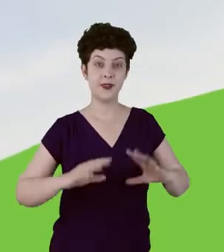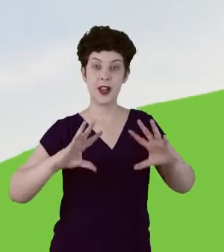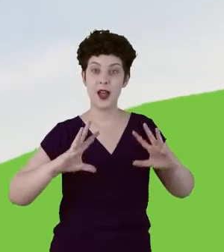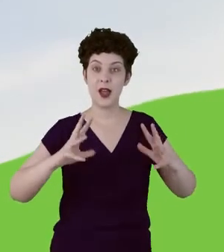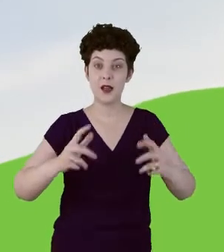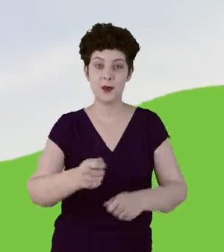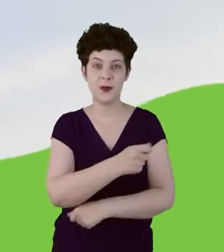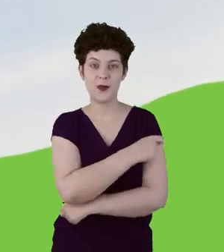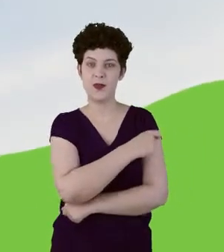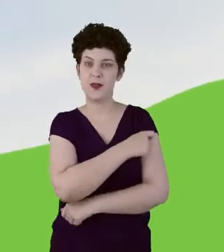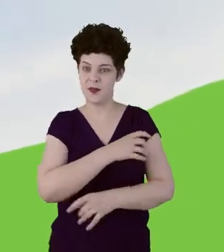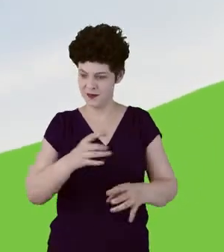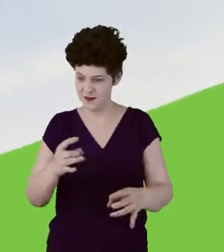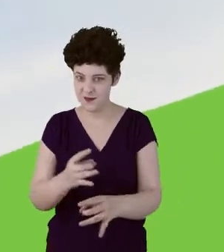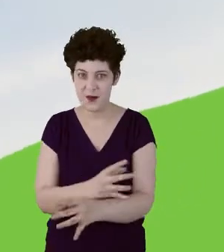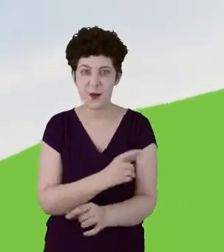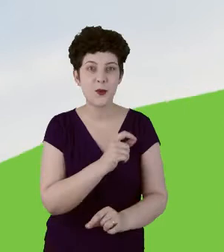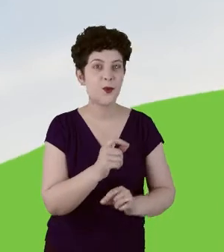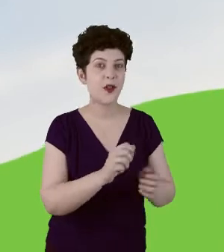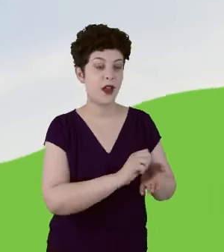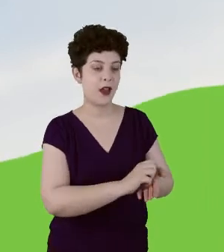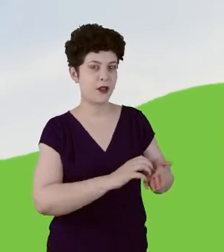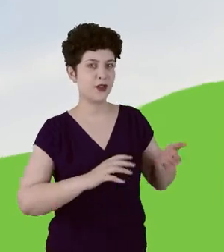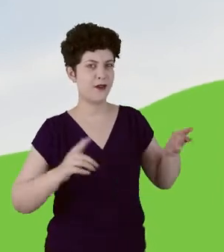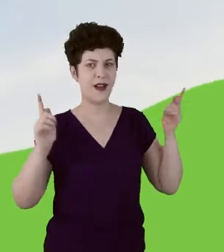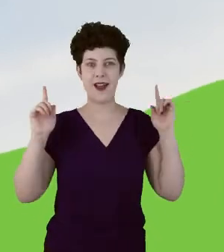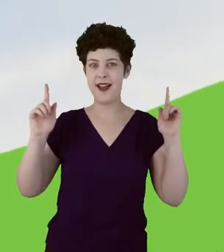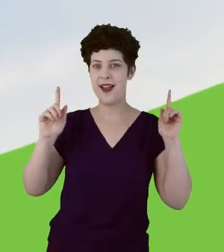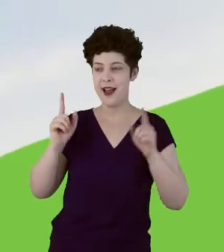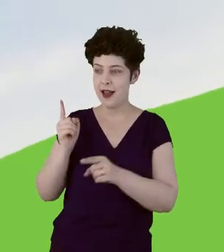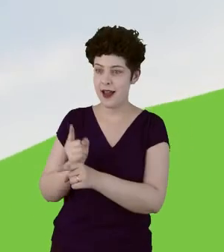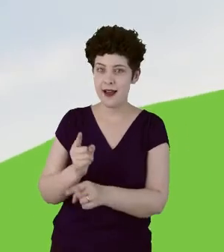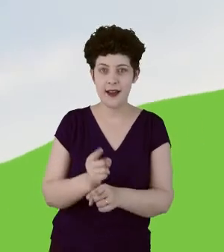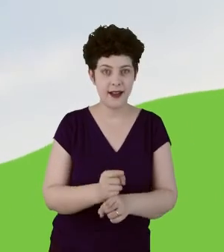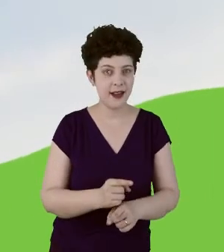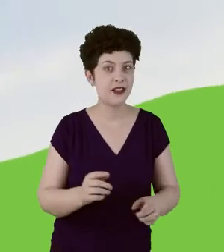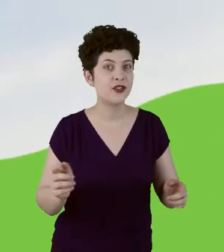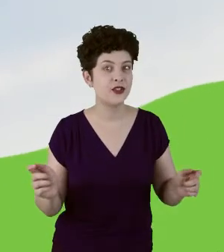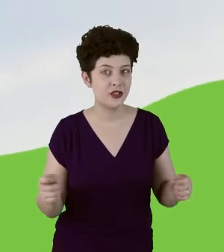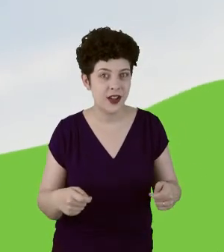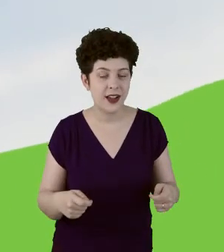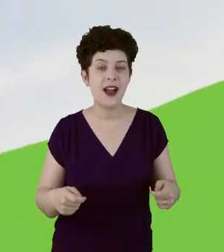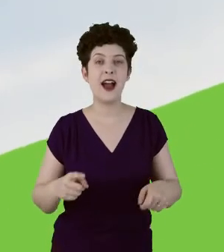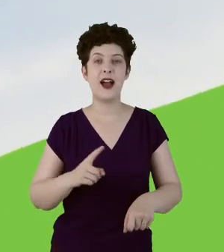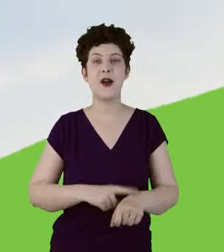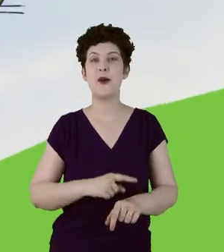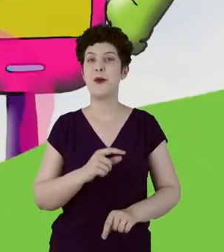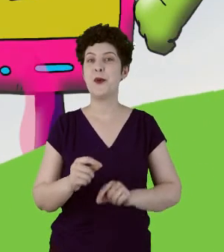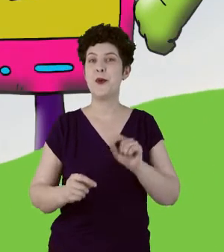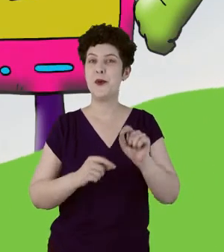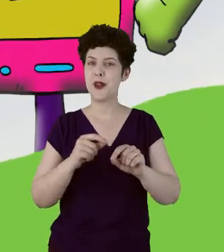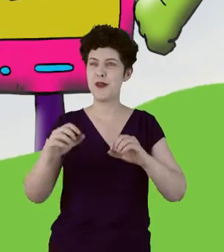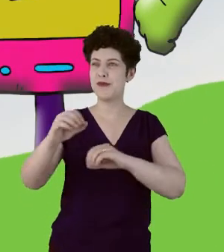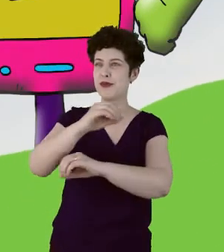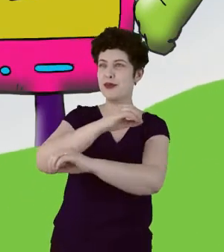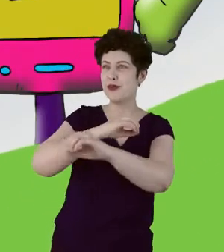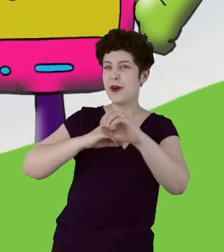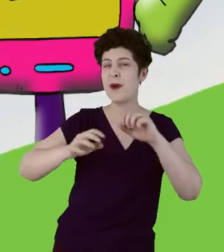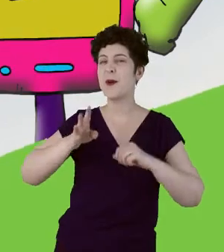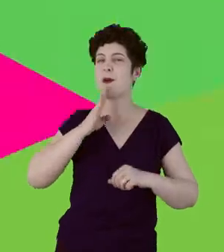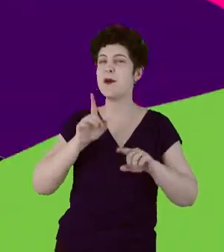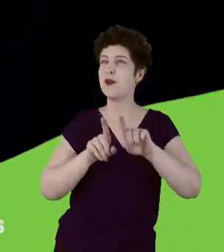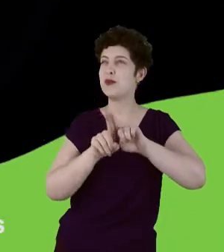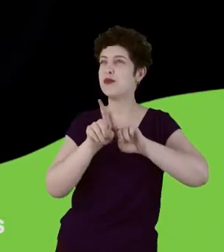todos e todas apostos para uma atividade cheia de aventuras e descobertas? Está na hora da exploração